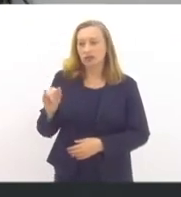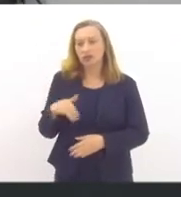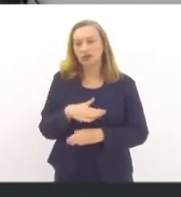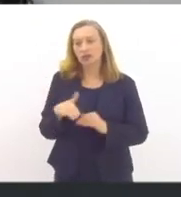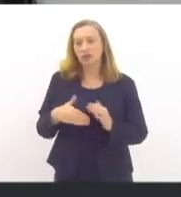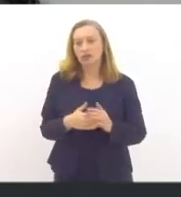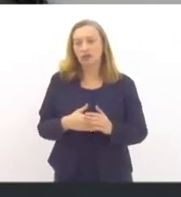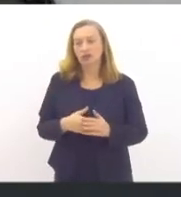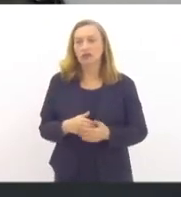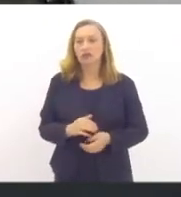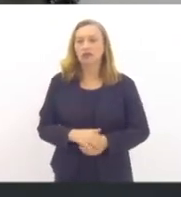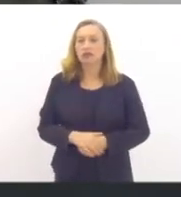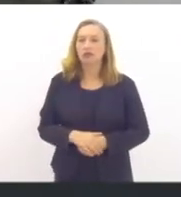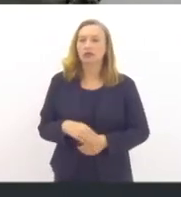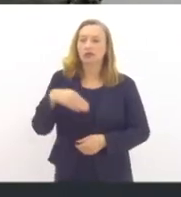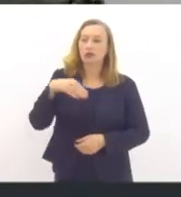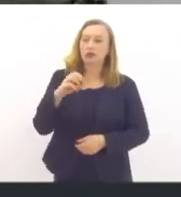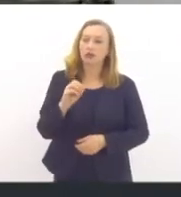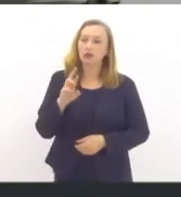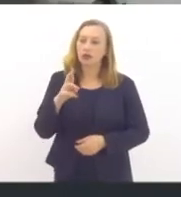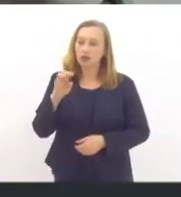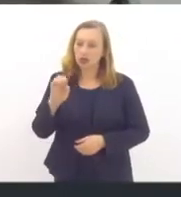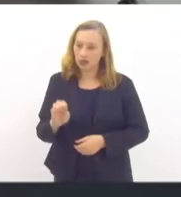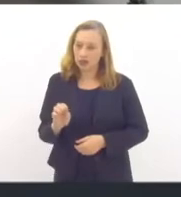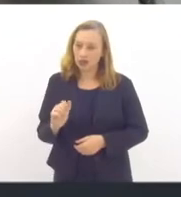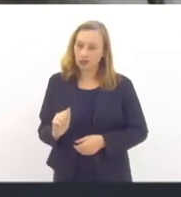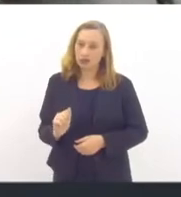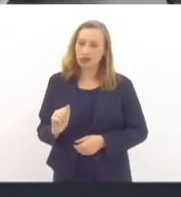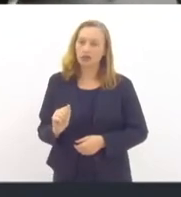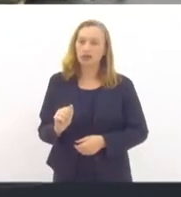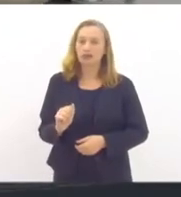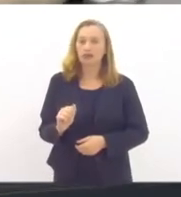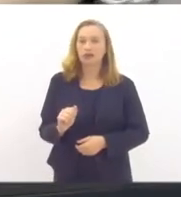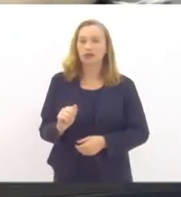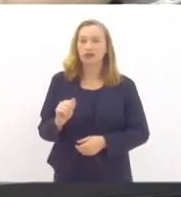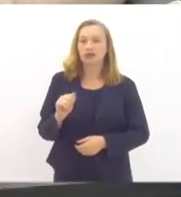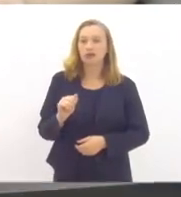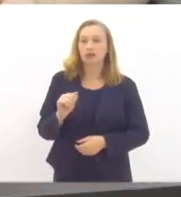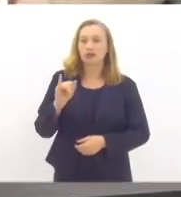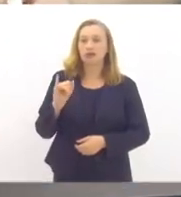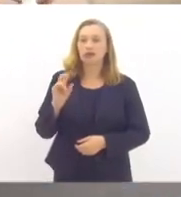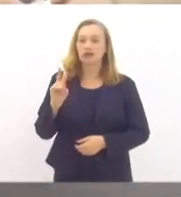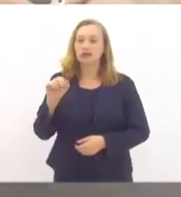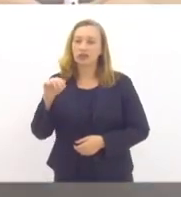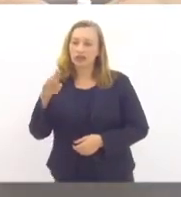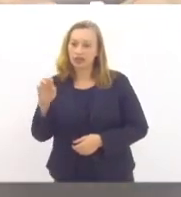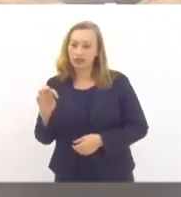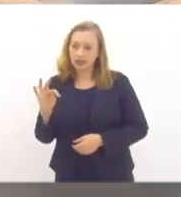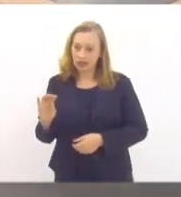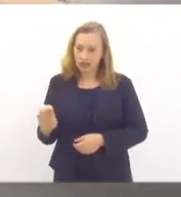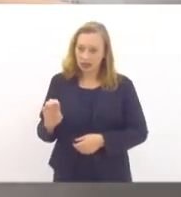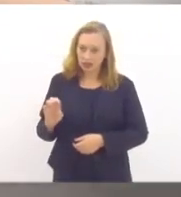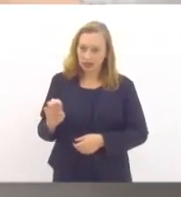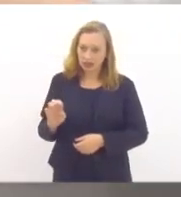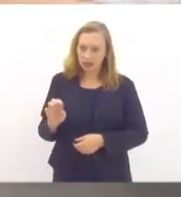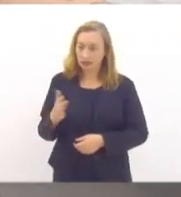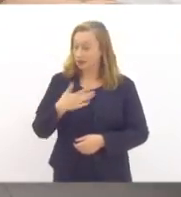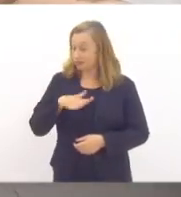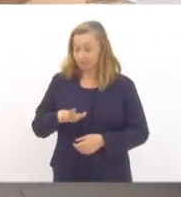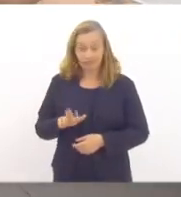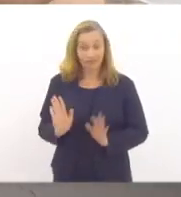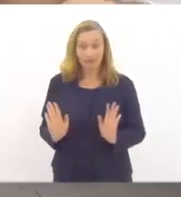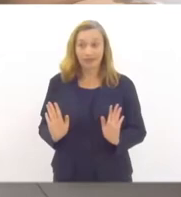todas. Morena, eu amei você ter me chamado de Morena, mas meu nome é Ivanete, um nome que minha mãe me deu, mas eu não